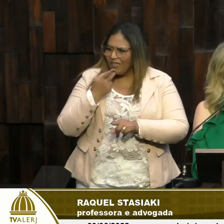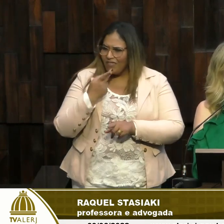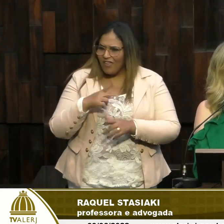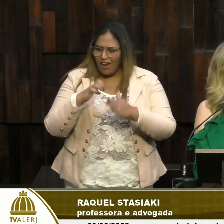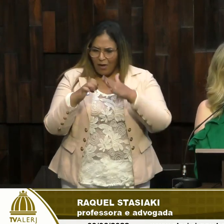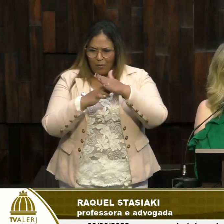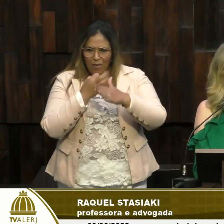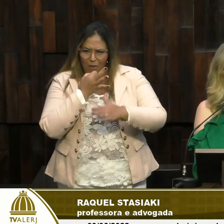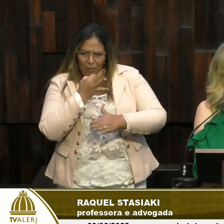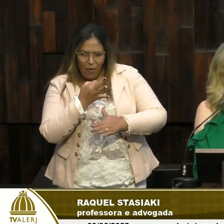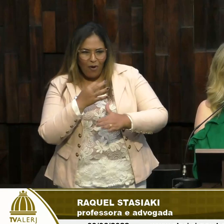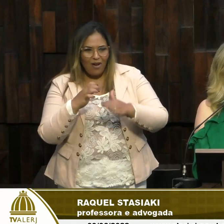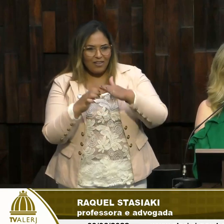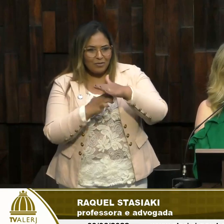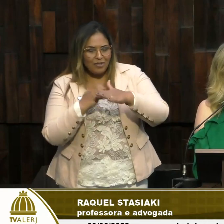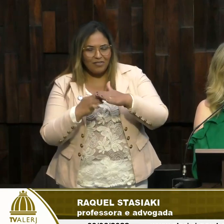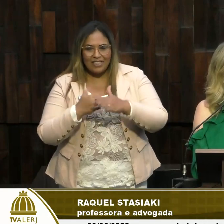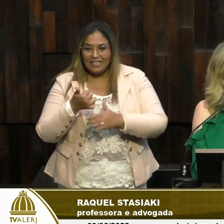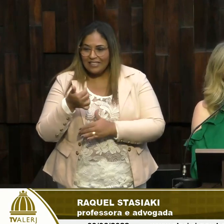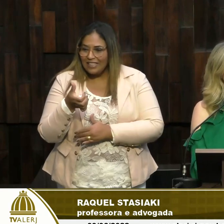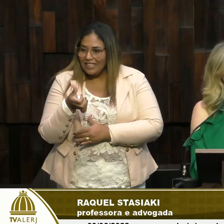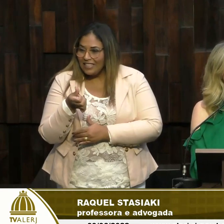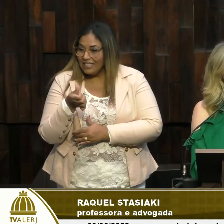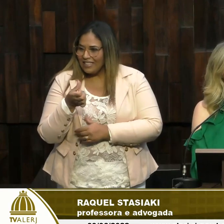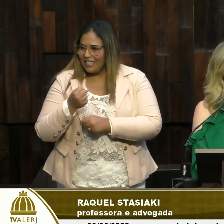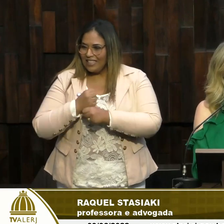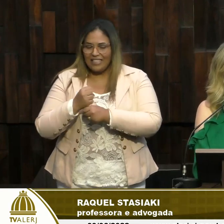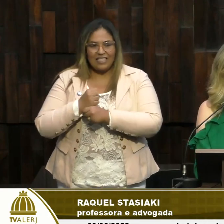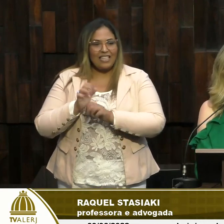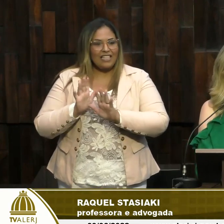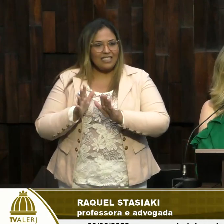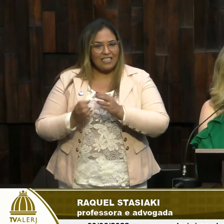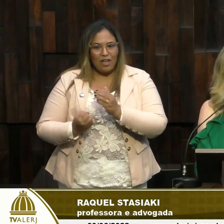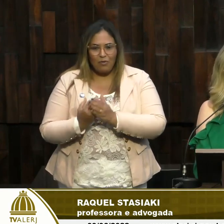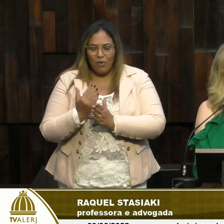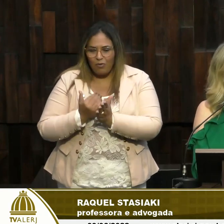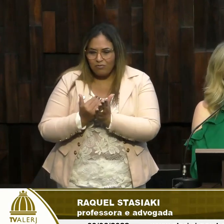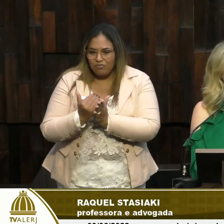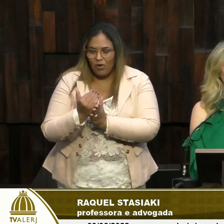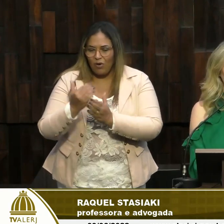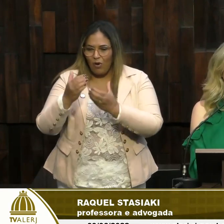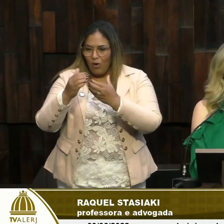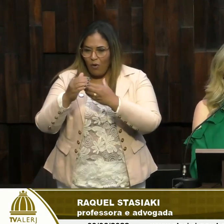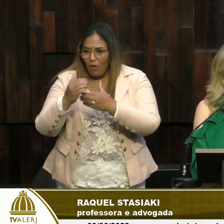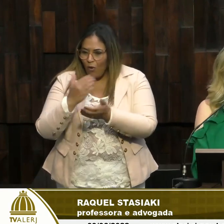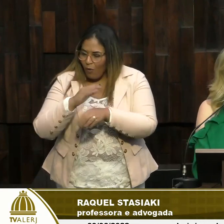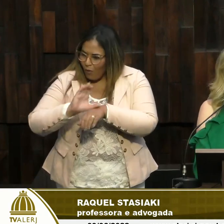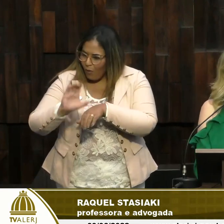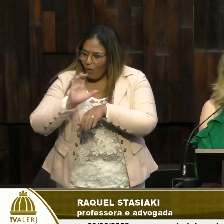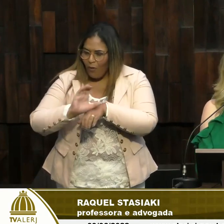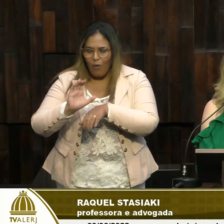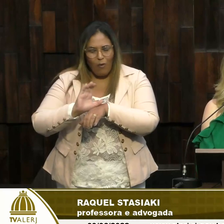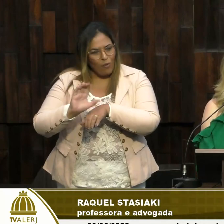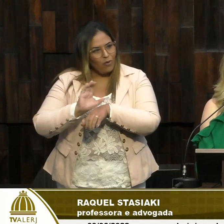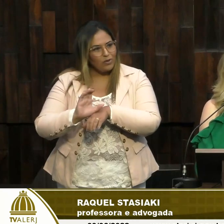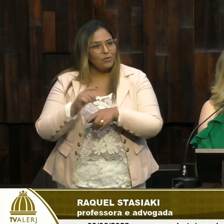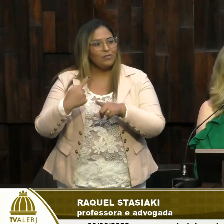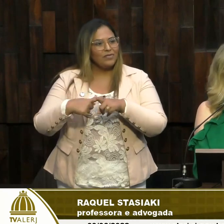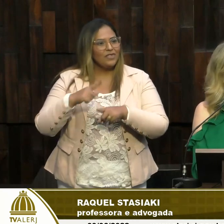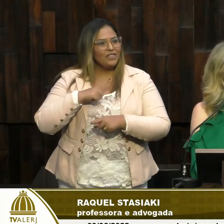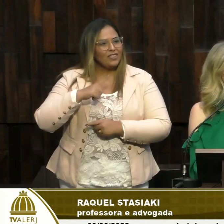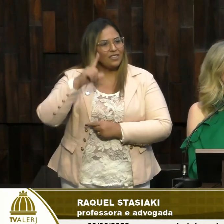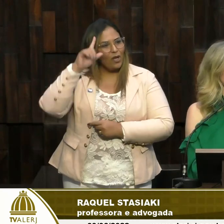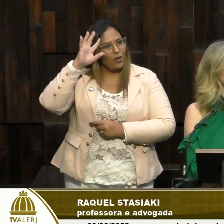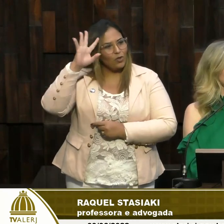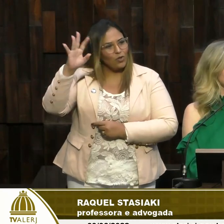público. Há 16 anos eu fundei o curso Sejuris. Como o Fábio bem colocou, eu tinha um sonho de que